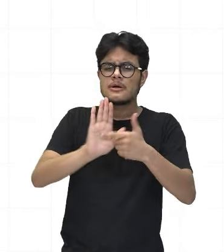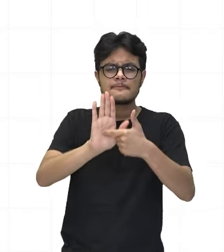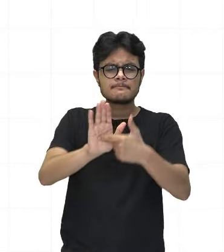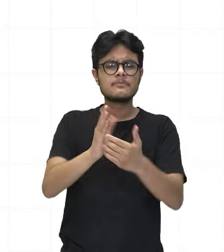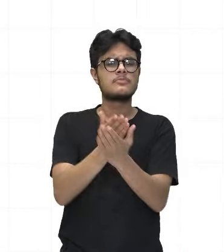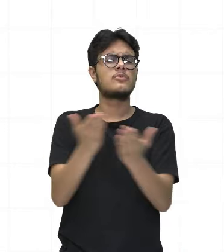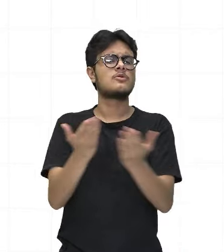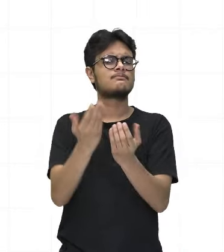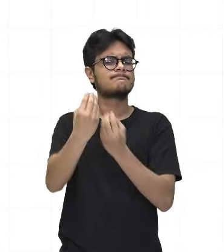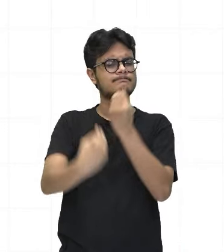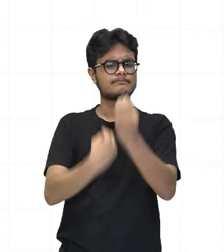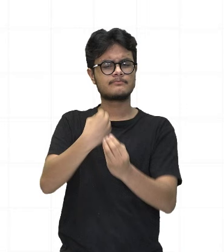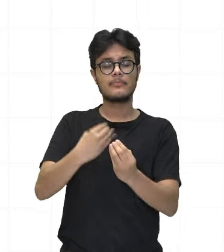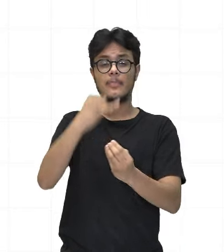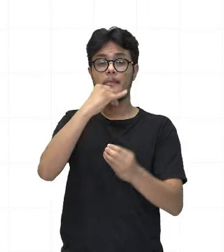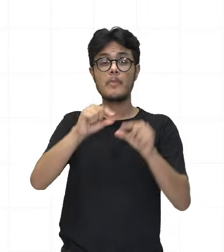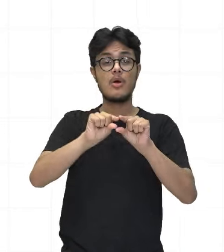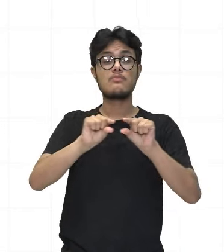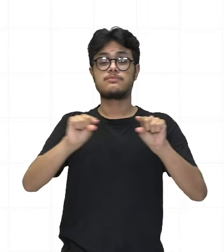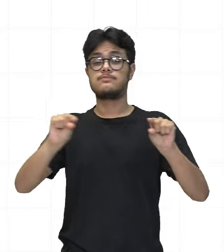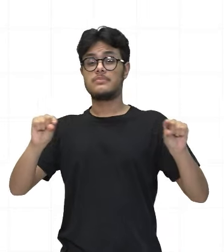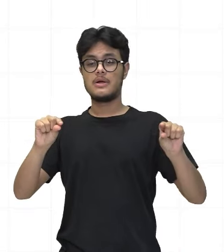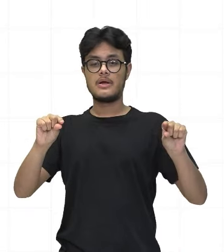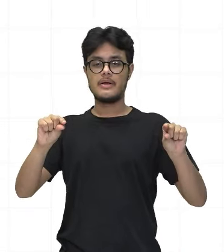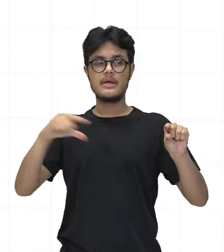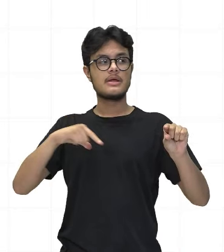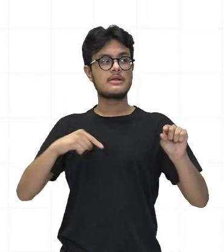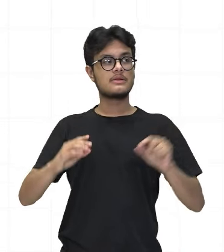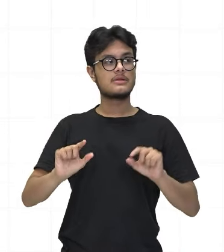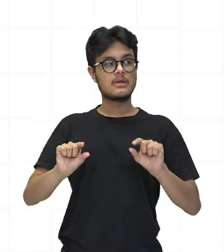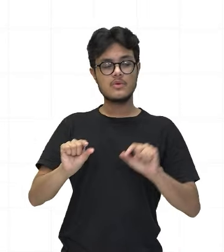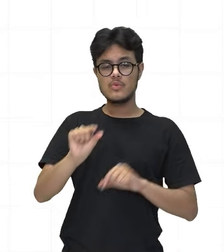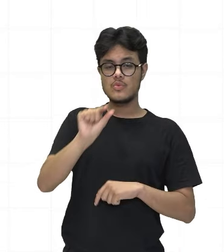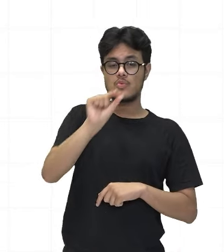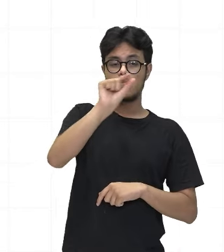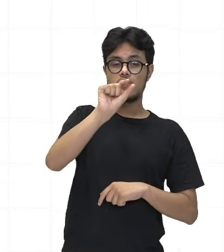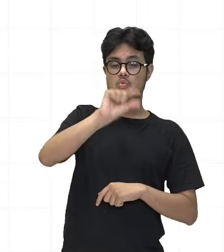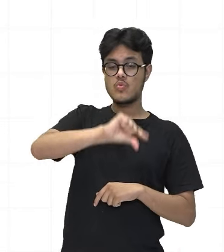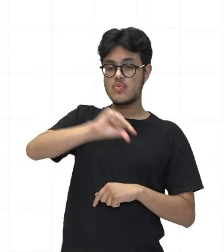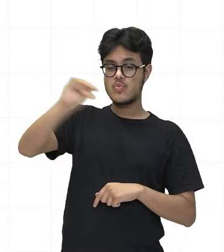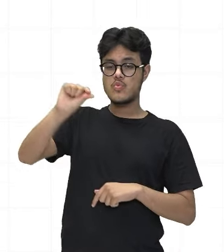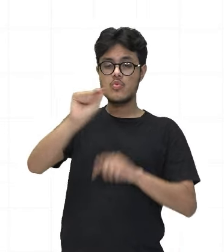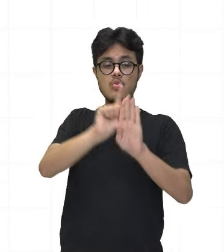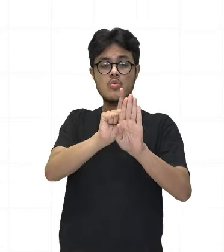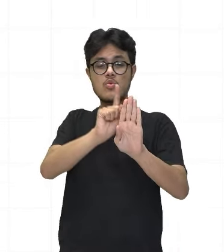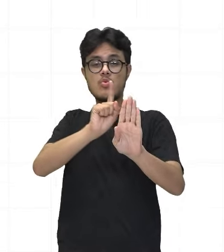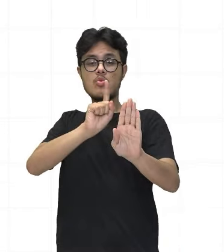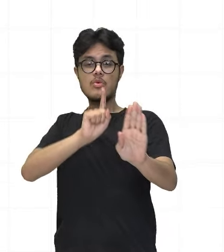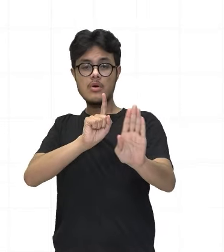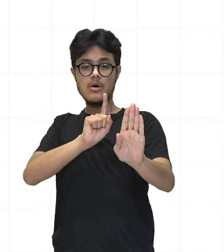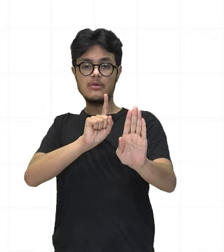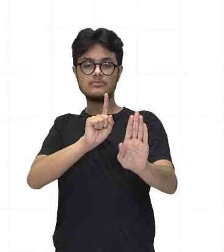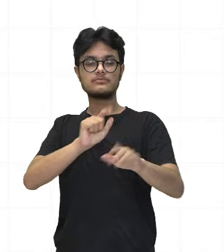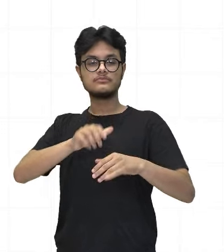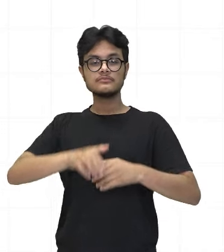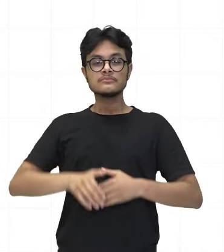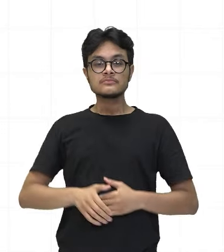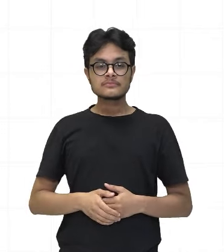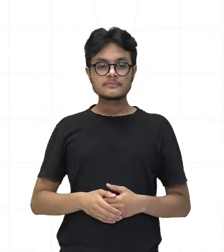demonstração, retas paralelas cortadas por transversais, teorema de proporcionalidade e verificações